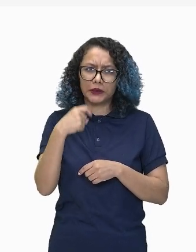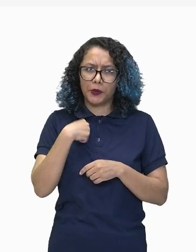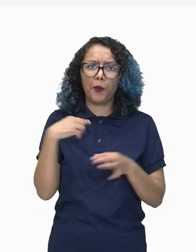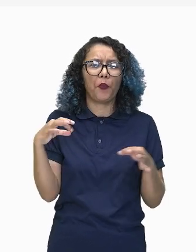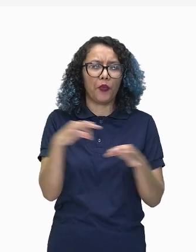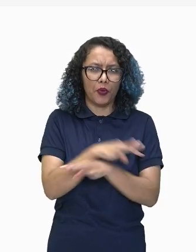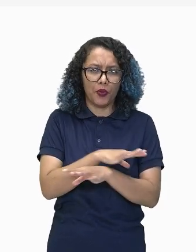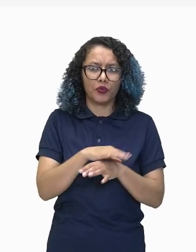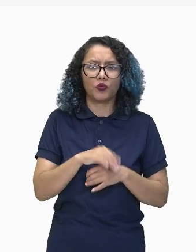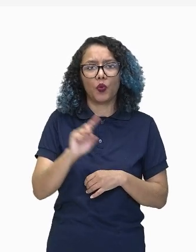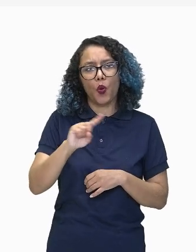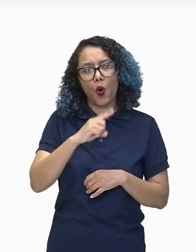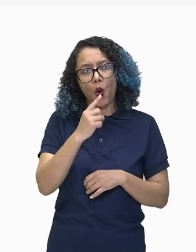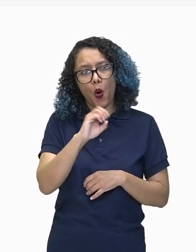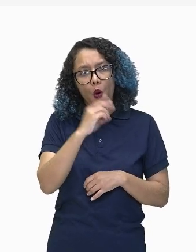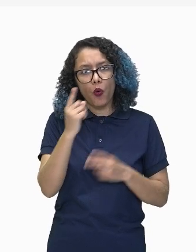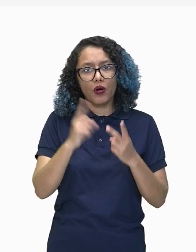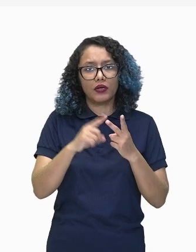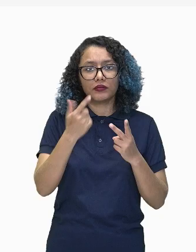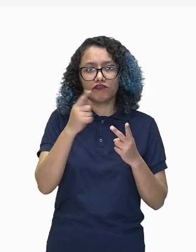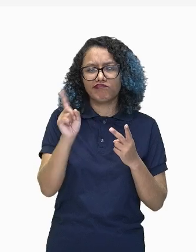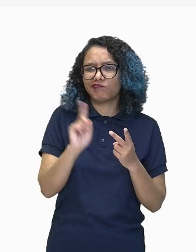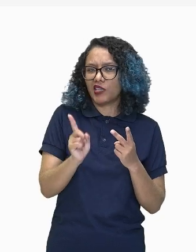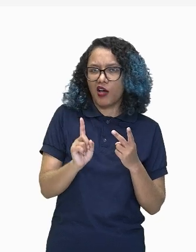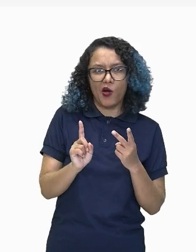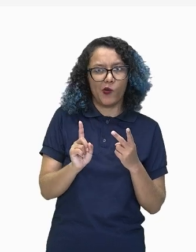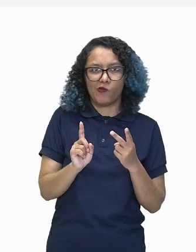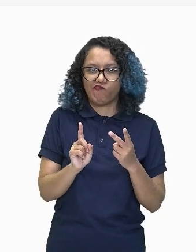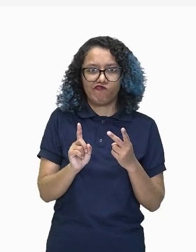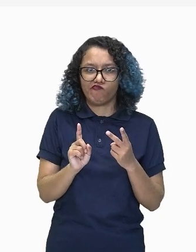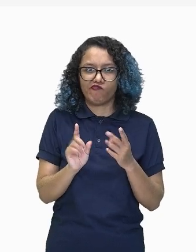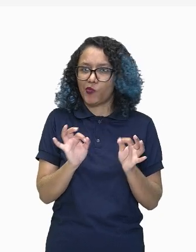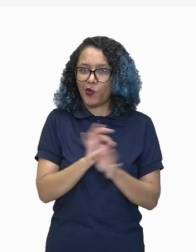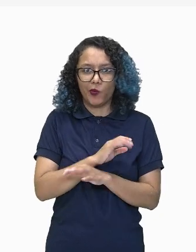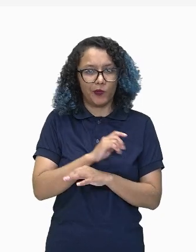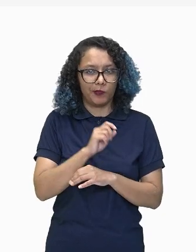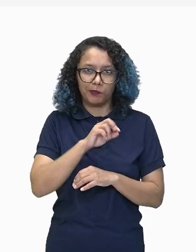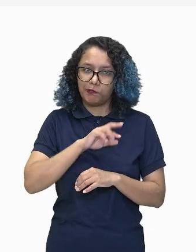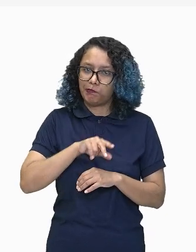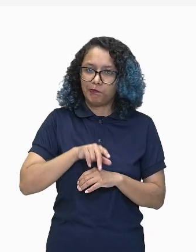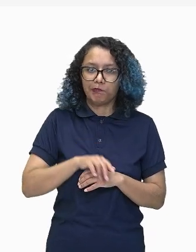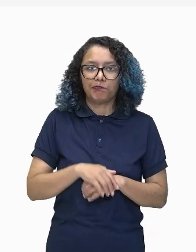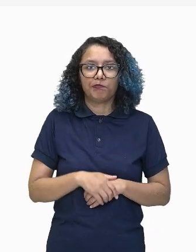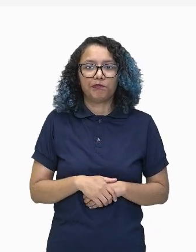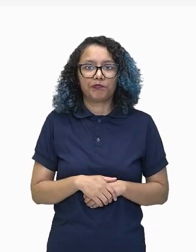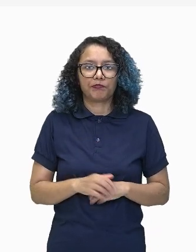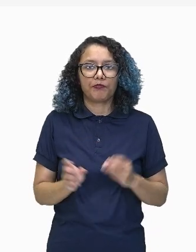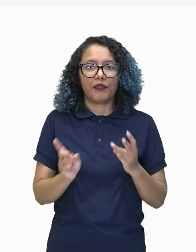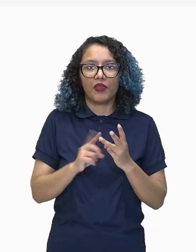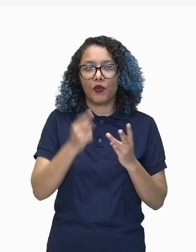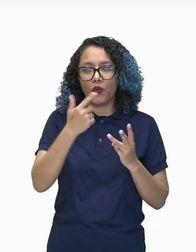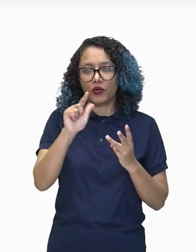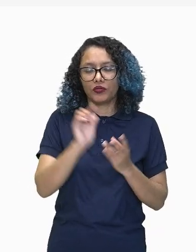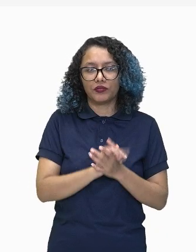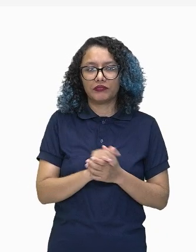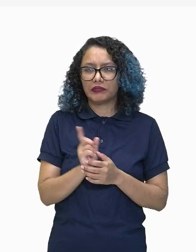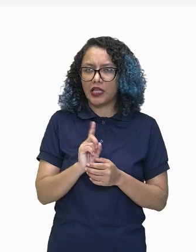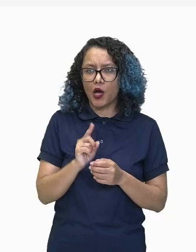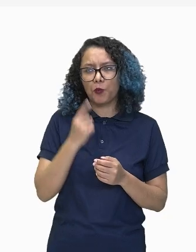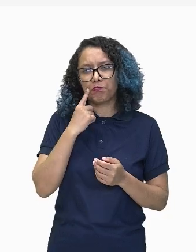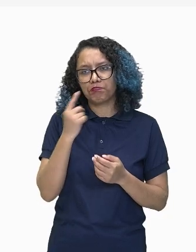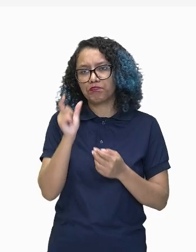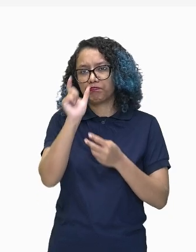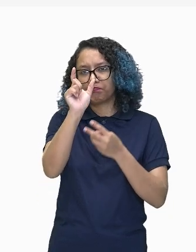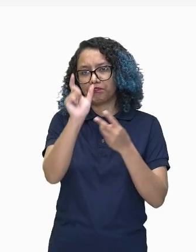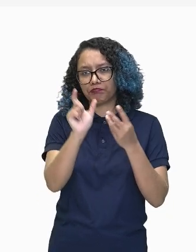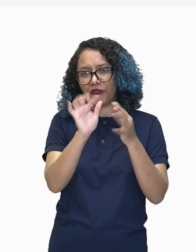Ou no, he isn't. Então, não, ele não está. Então, no, he isn't. E no, they aren't. Então, perceba que